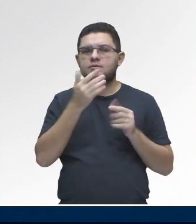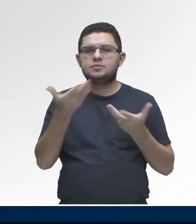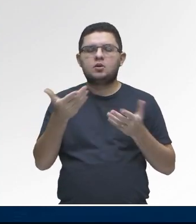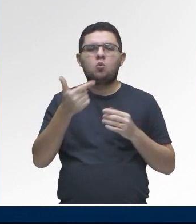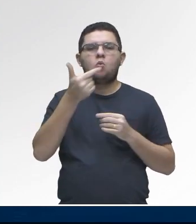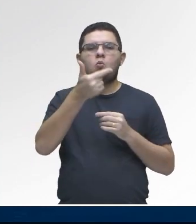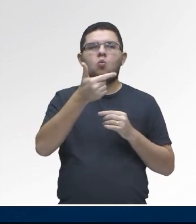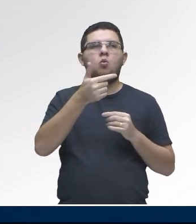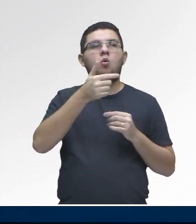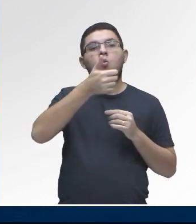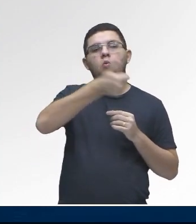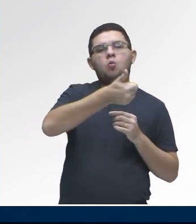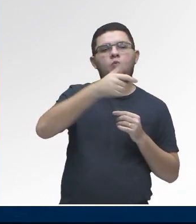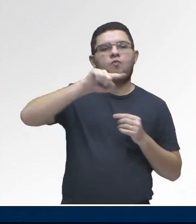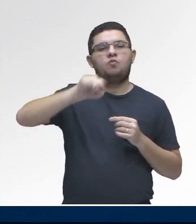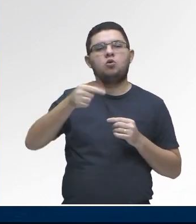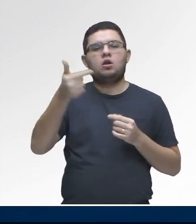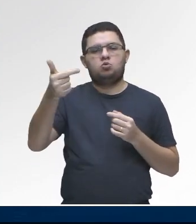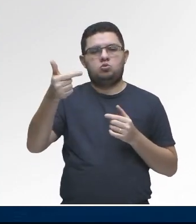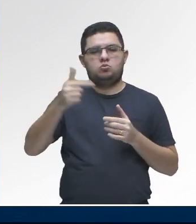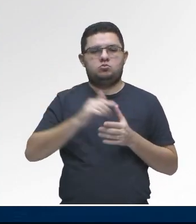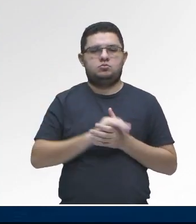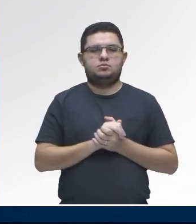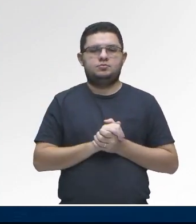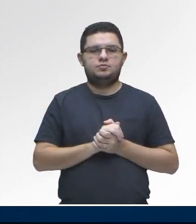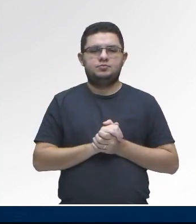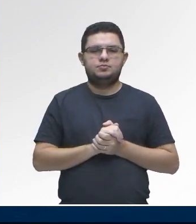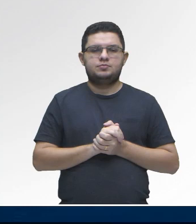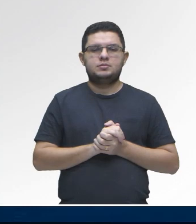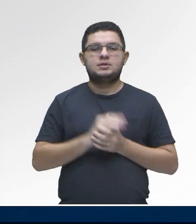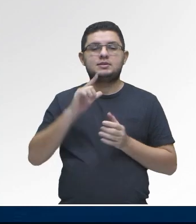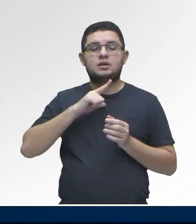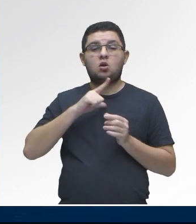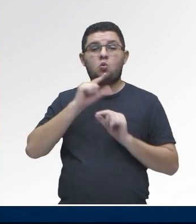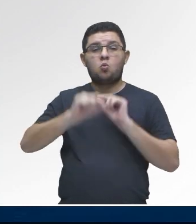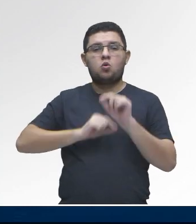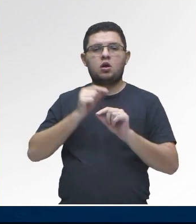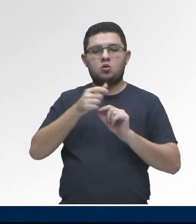1,2. Eu tenho uma casa decimal,